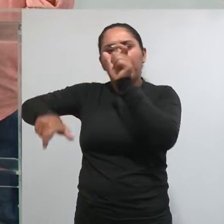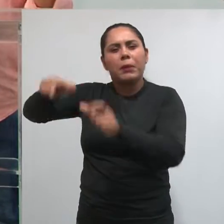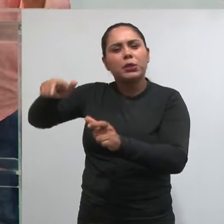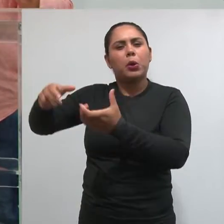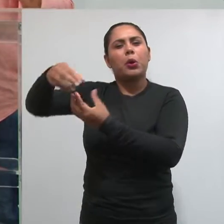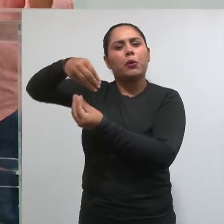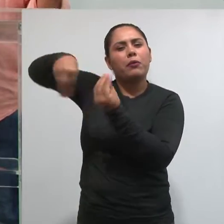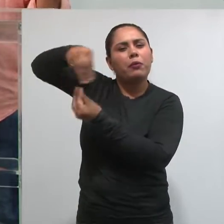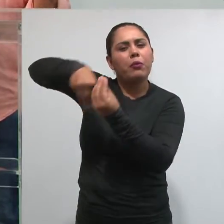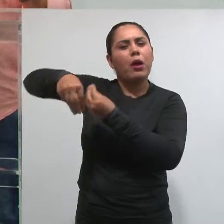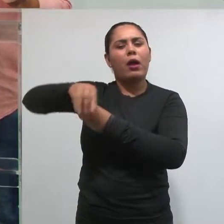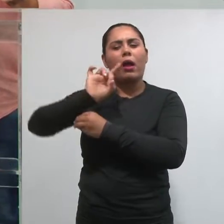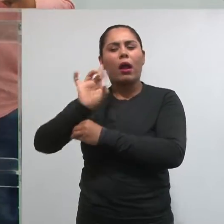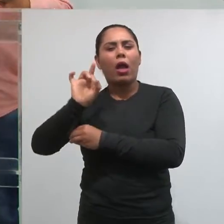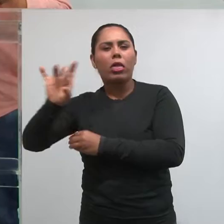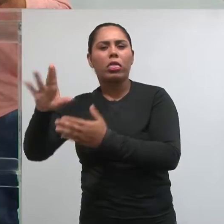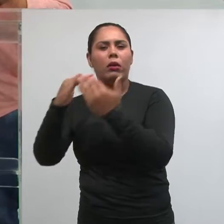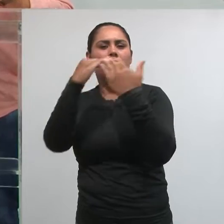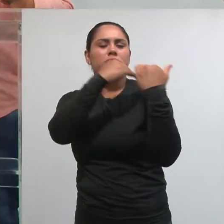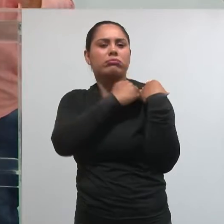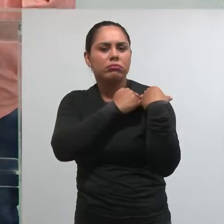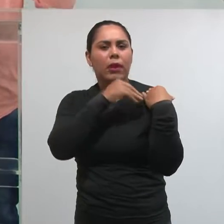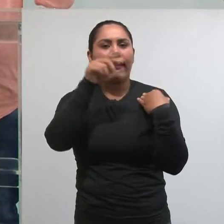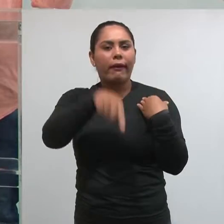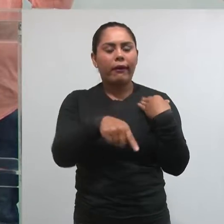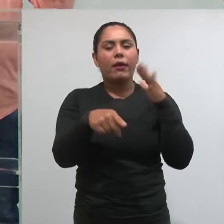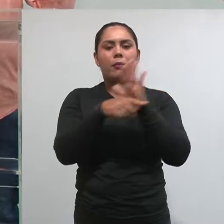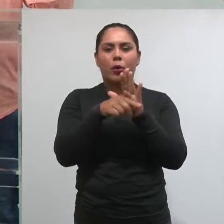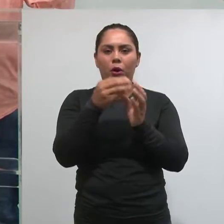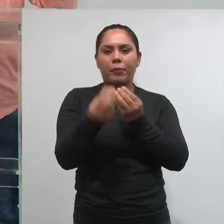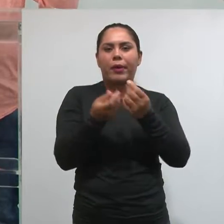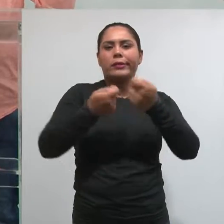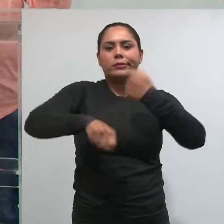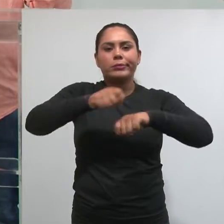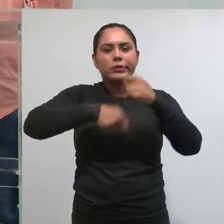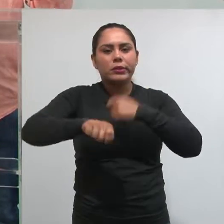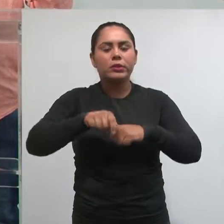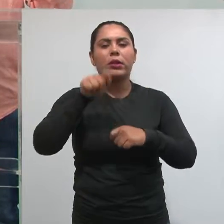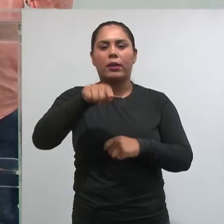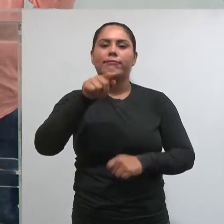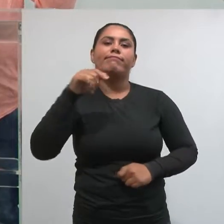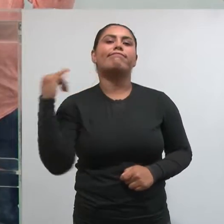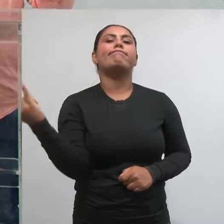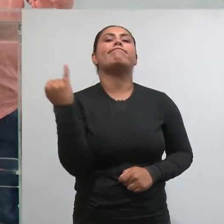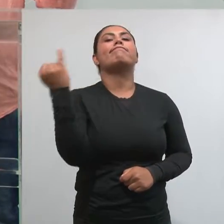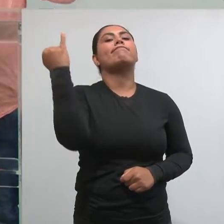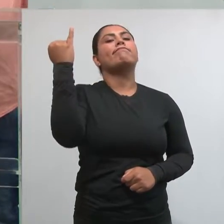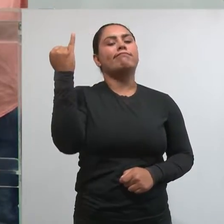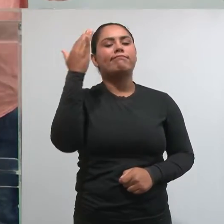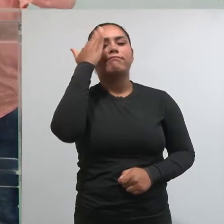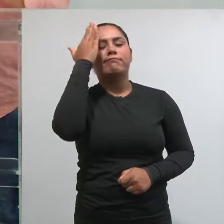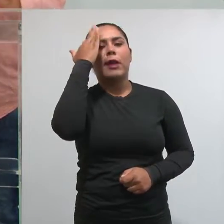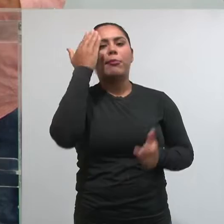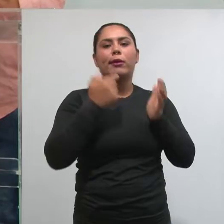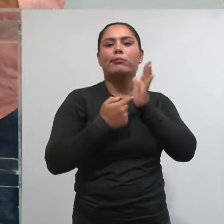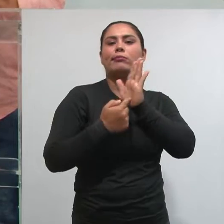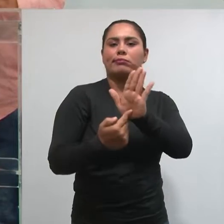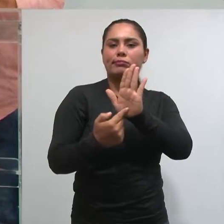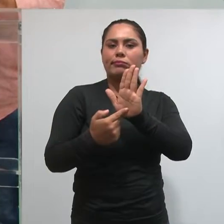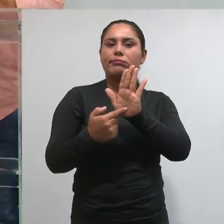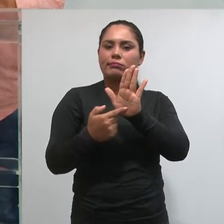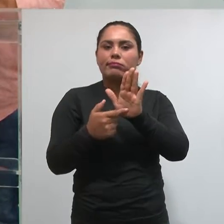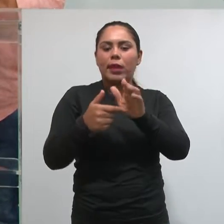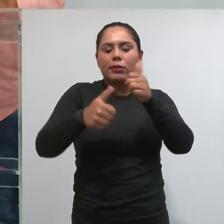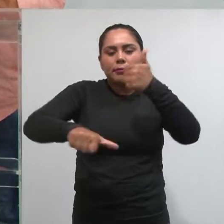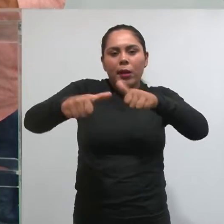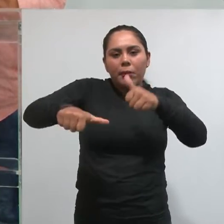parte que compete a cada um. Então, essa separação entre administração e política, ela foi importante para poder trazer para o campo de